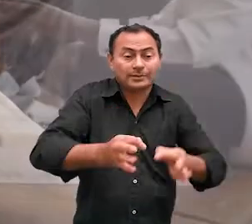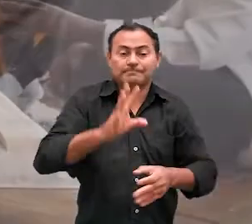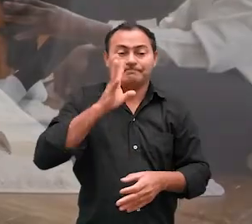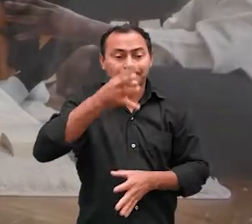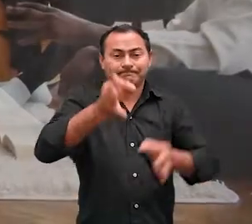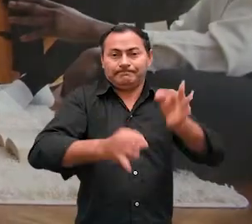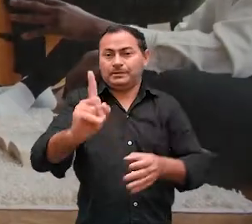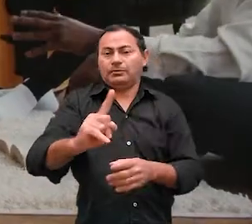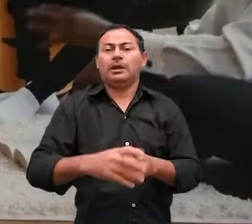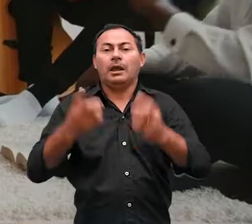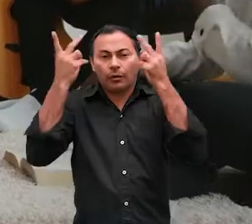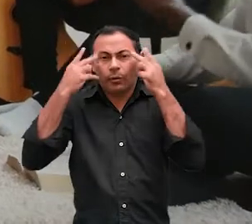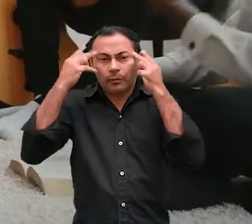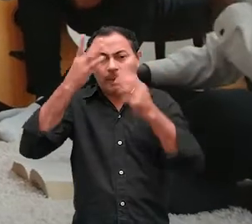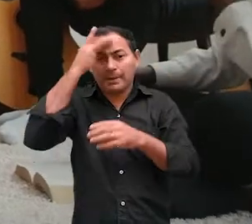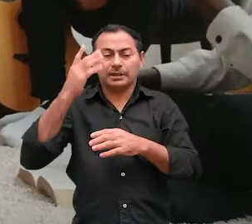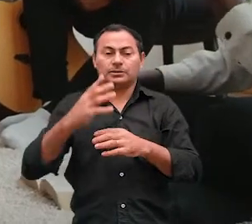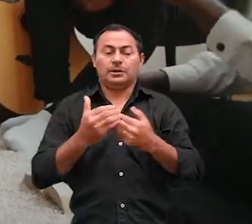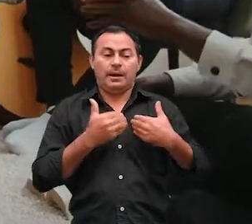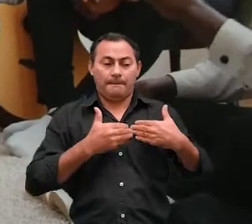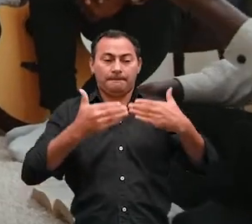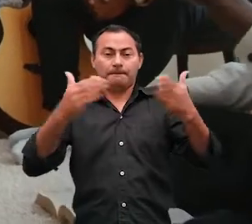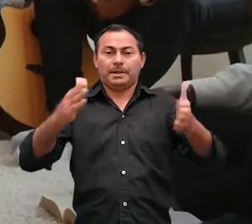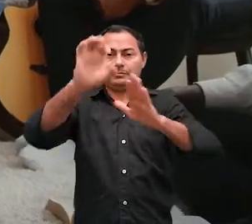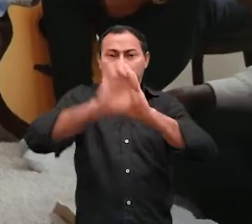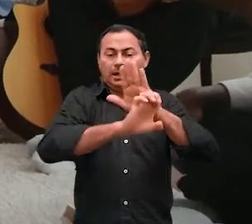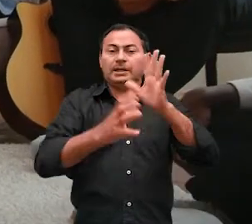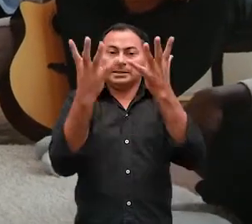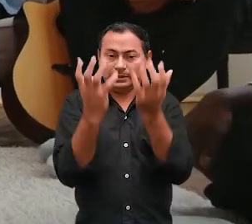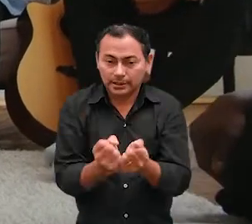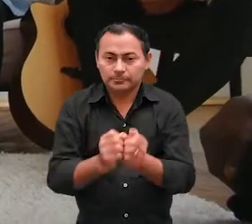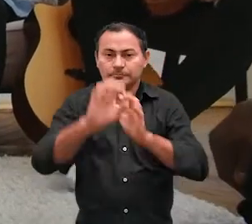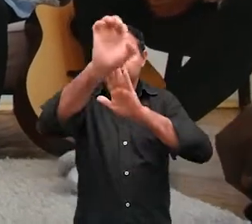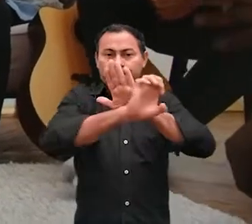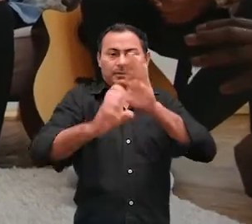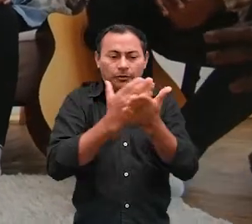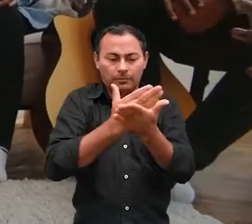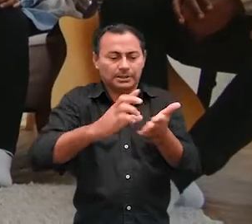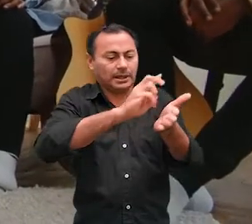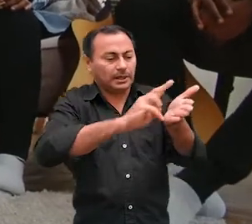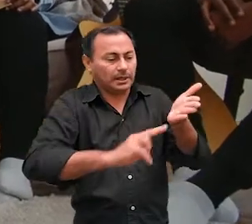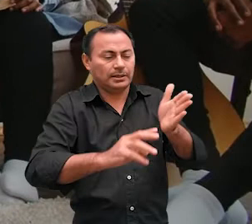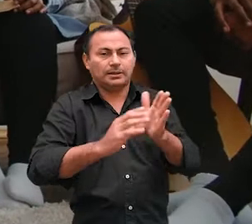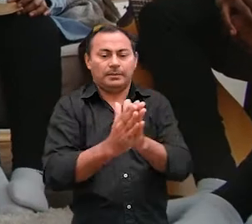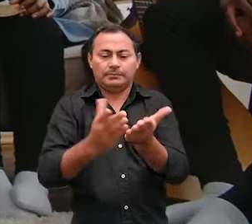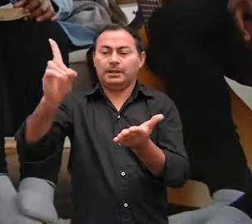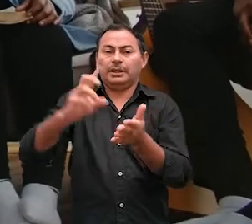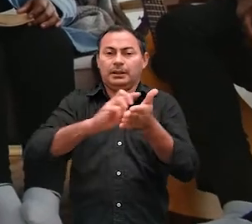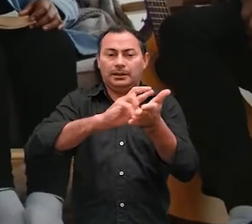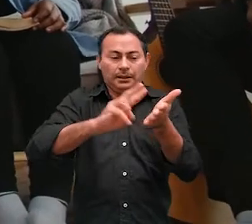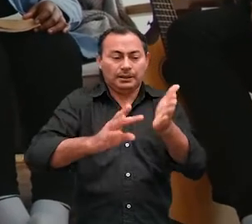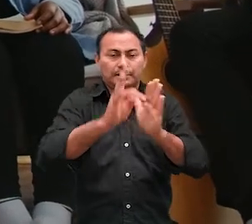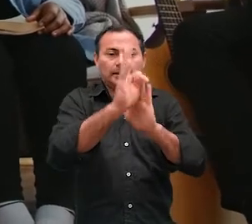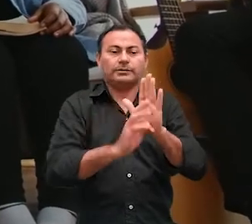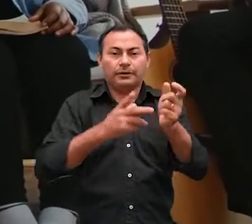julguem e é comum uma pessoa que está se abrindo para o evangelho e que começa a ler a Bíblia ler esta passagem